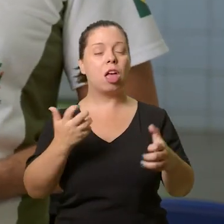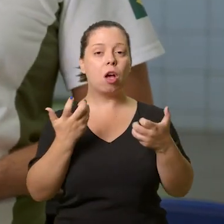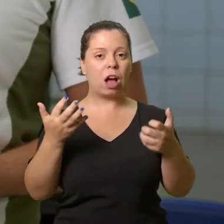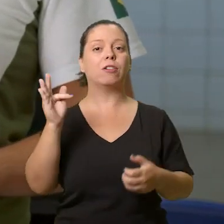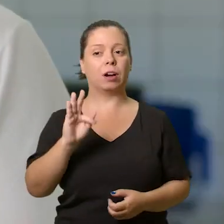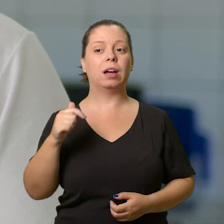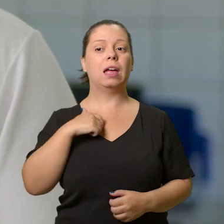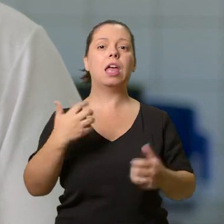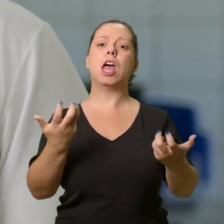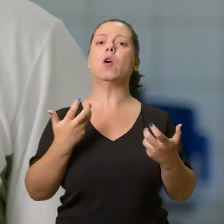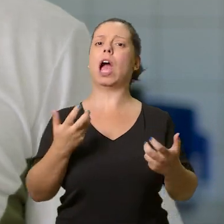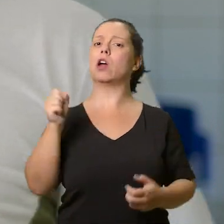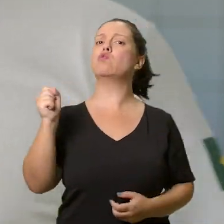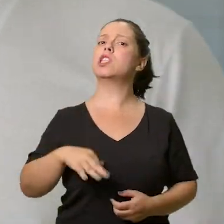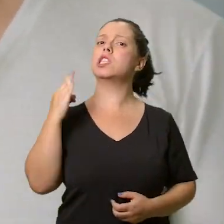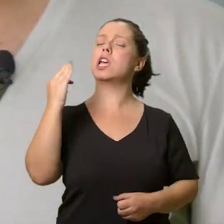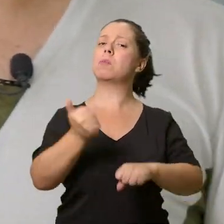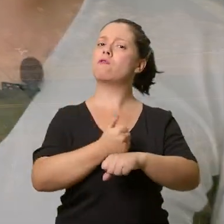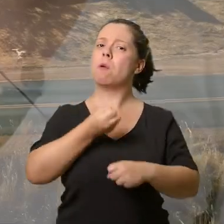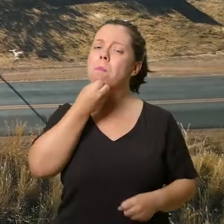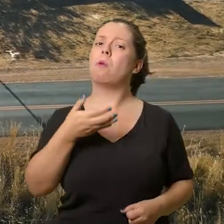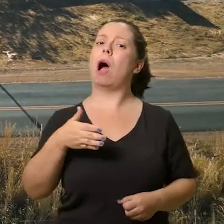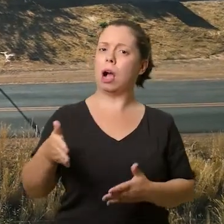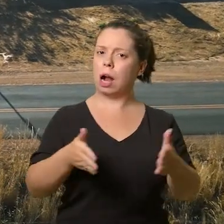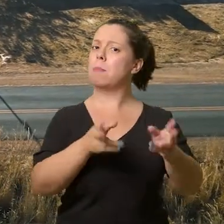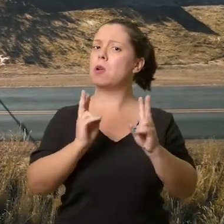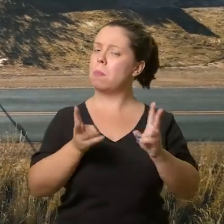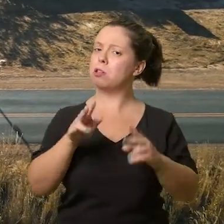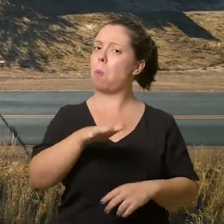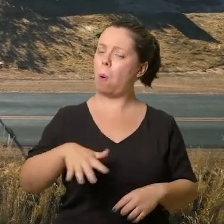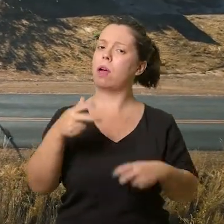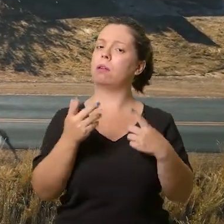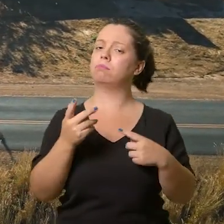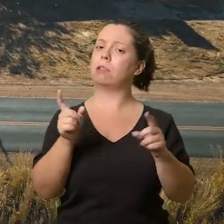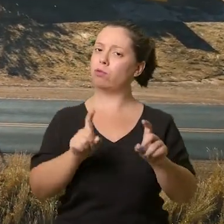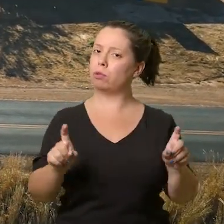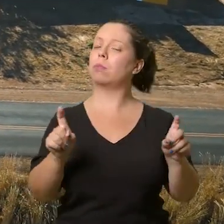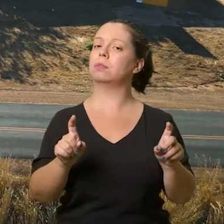uma faculdade. Pretendo me tornar um bom profissional nessa área, seguindo a área da informática.